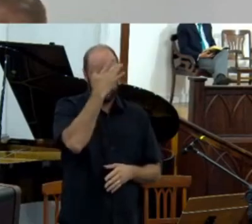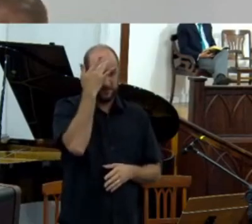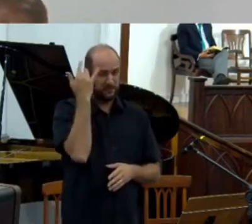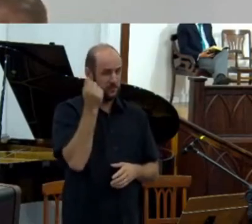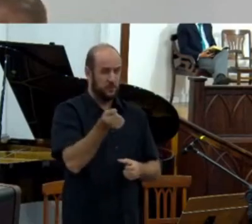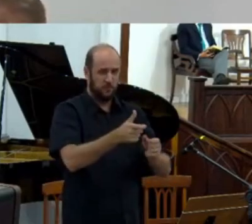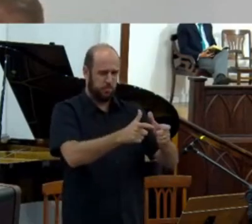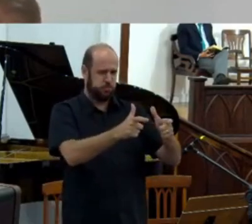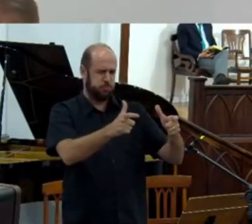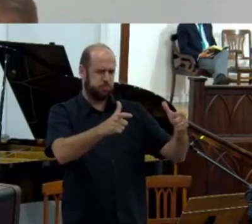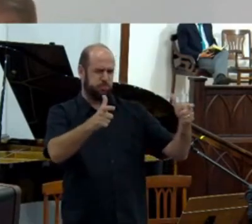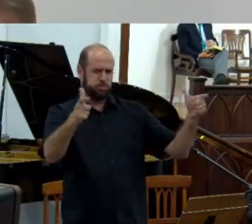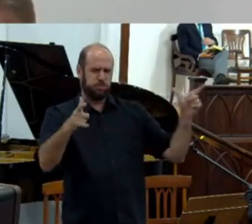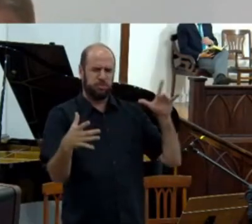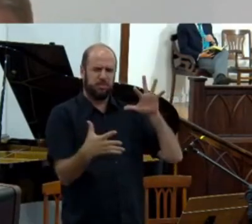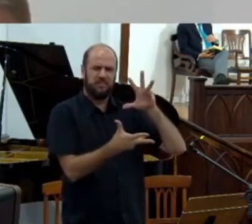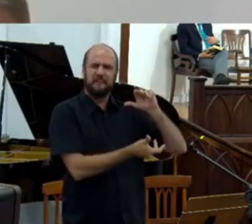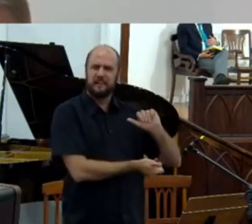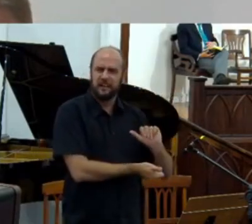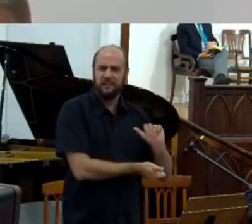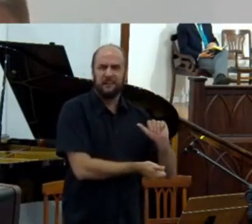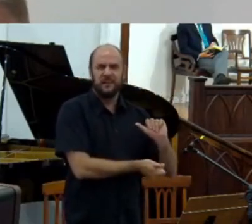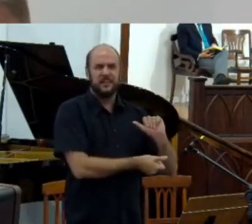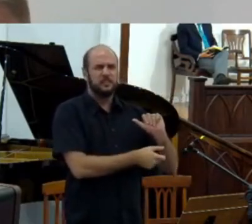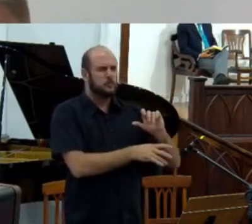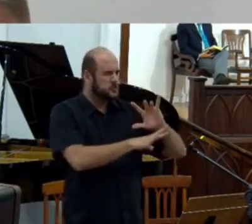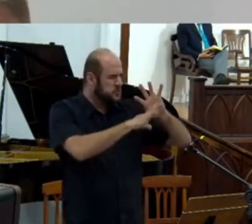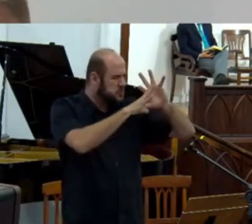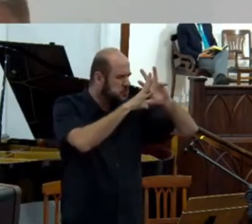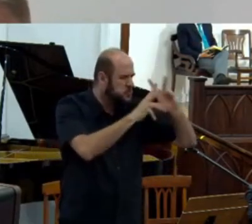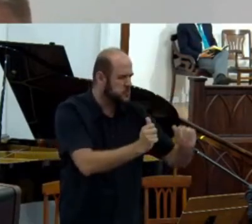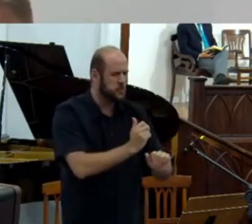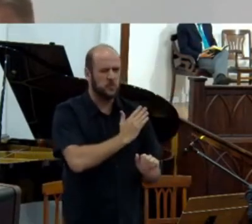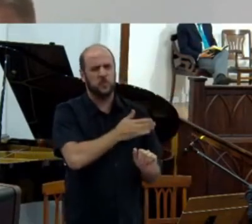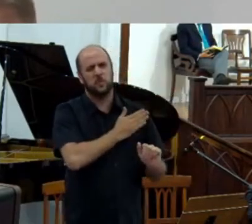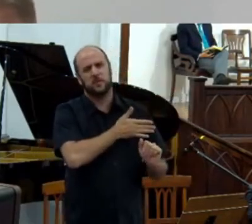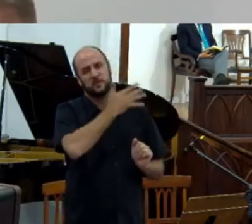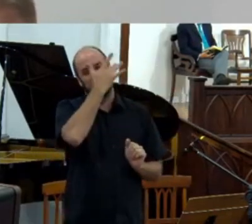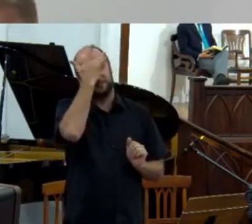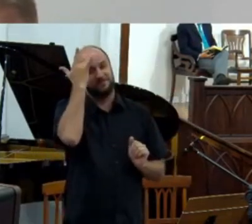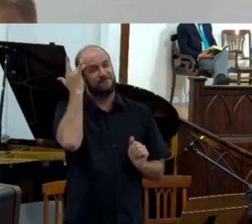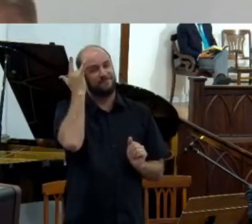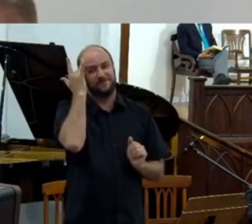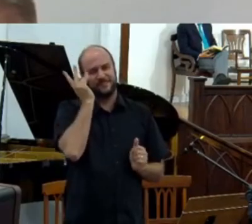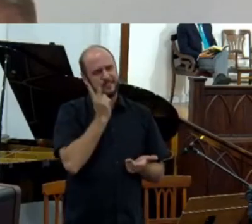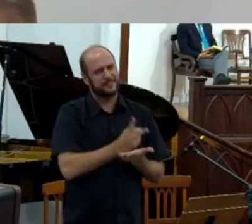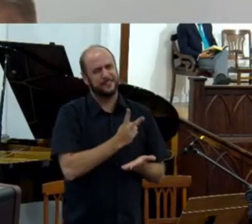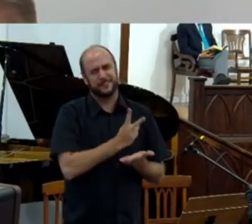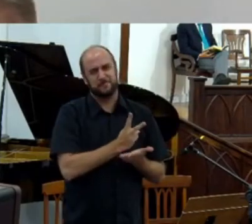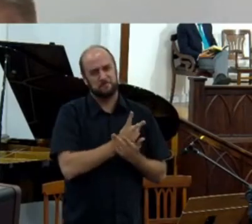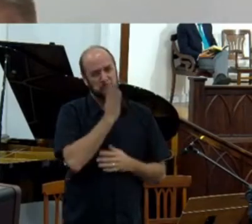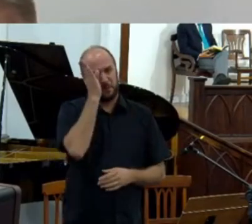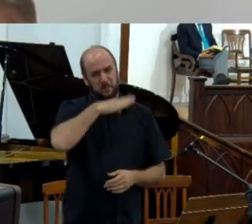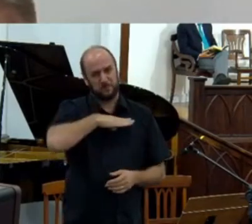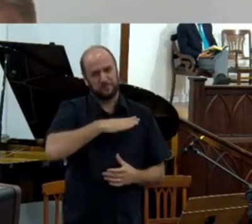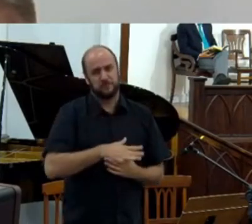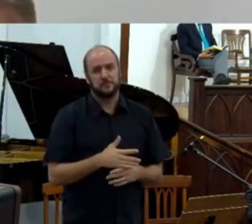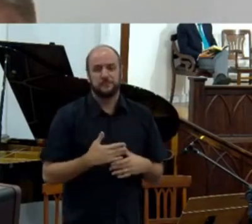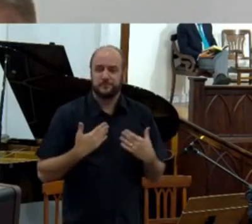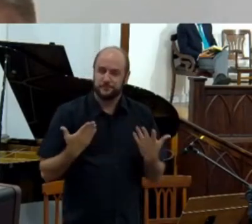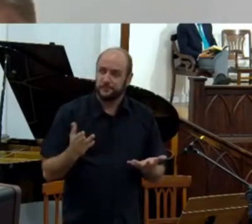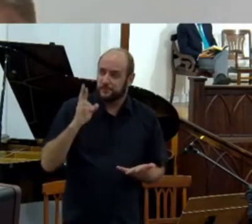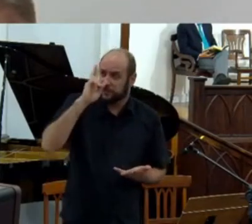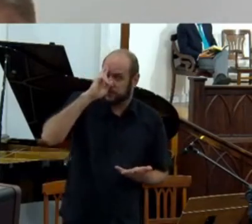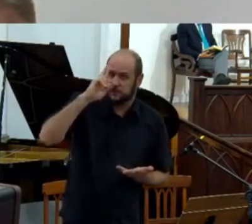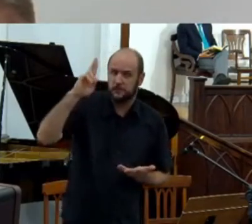se multiplicado na terra e que todo o desígnio do coração delas era continuamente mau. Então o